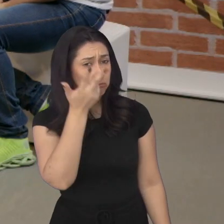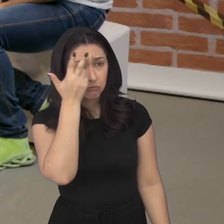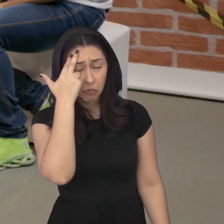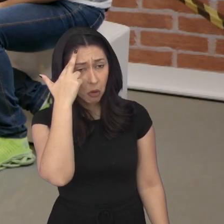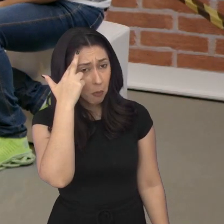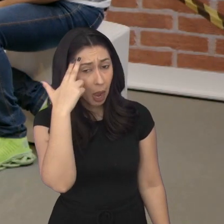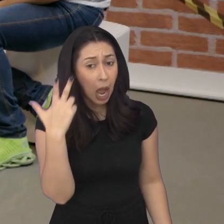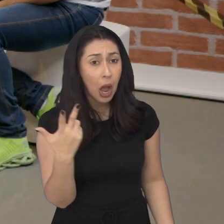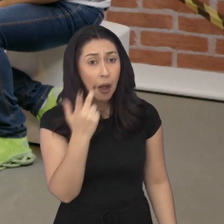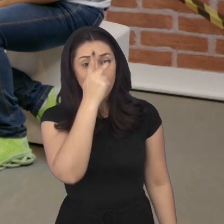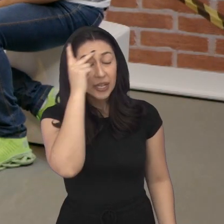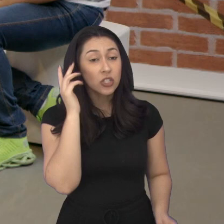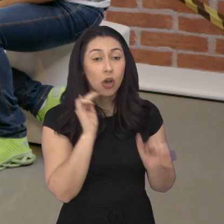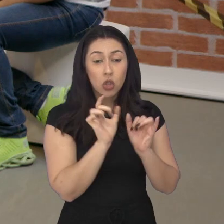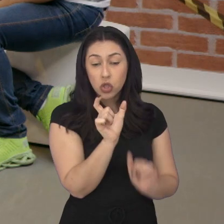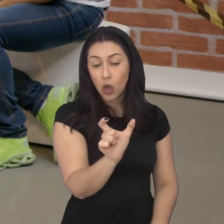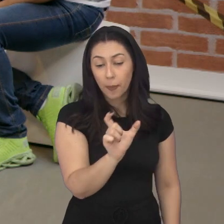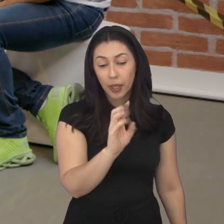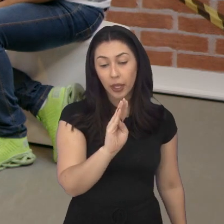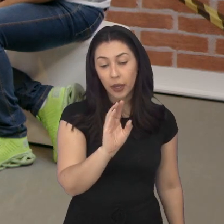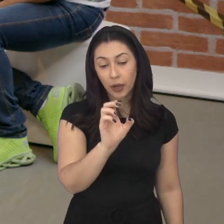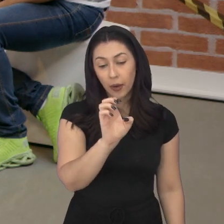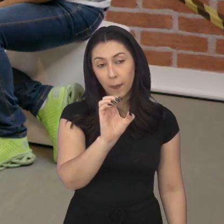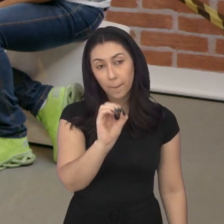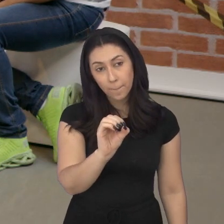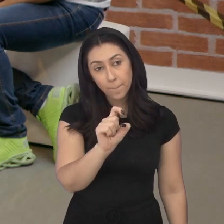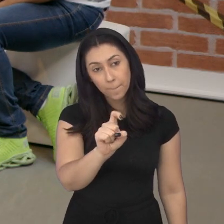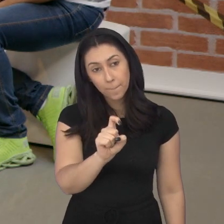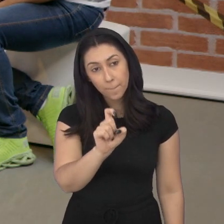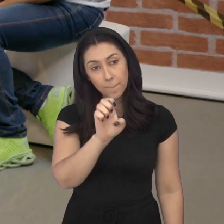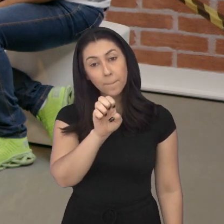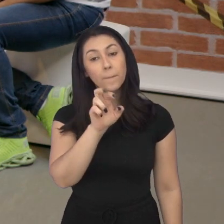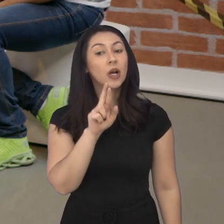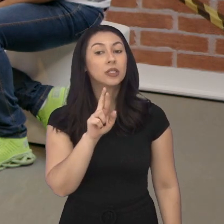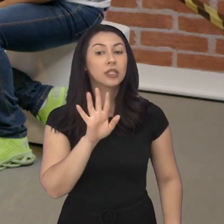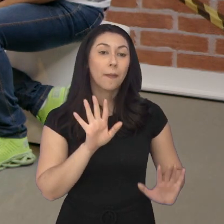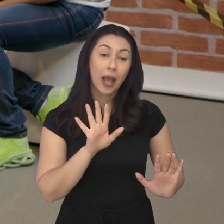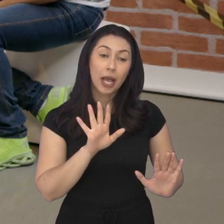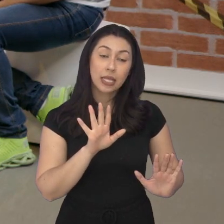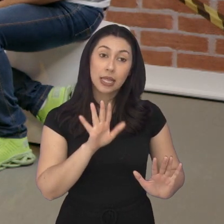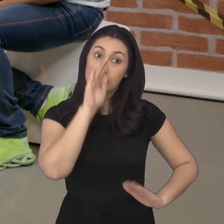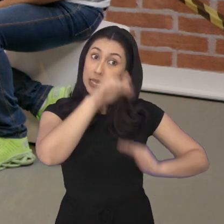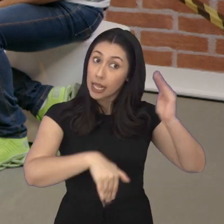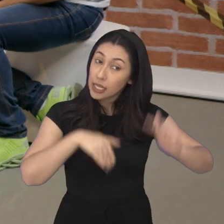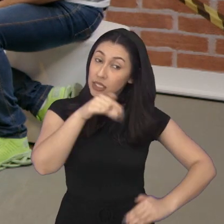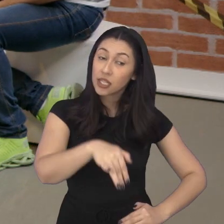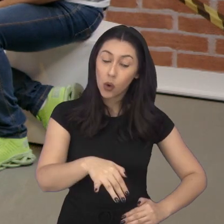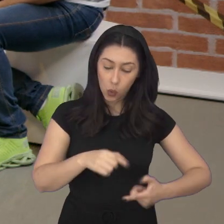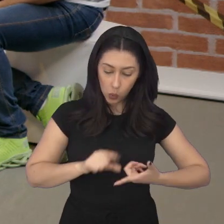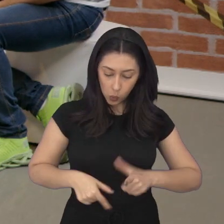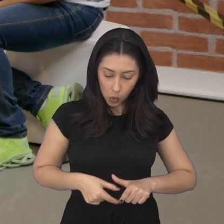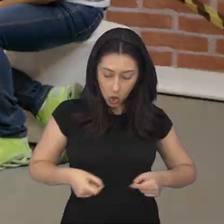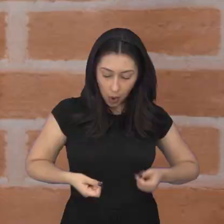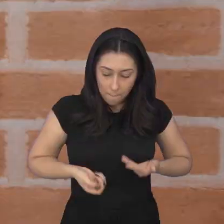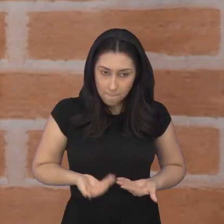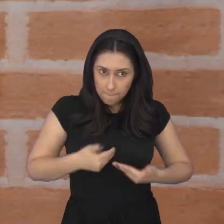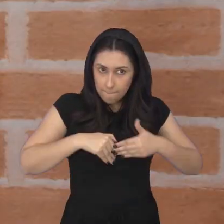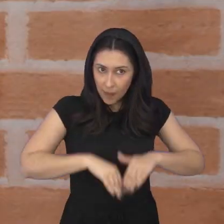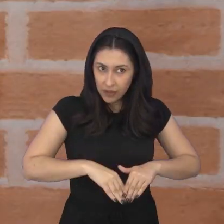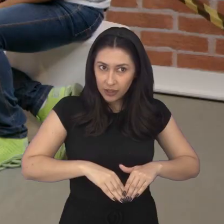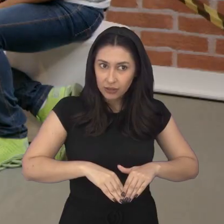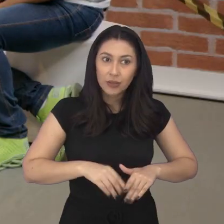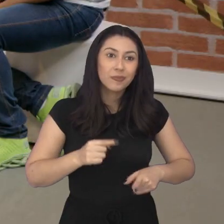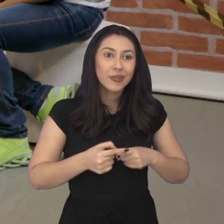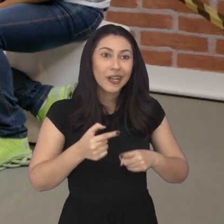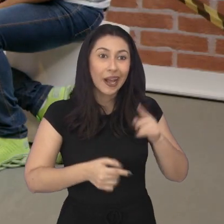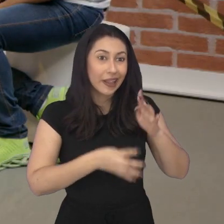essa, né? Que o pessoal chama de boxer, né? Então, é só o cordãozinho que geralmente na natação você põe pra dentro, que atrapalha a